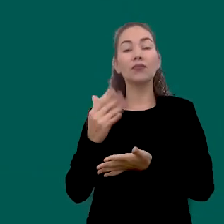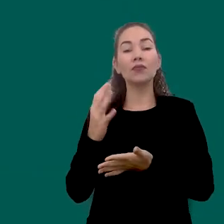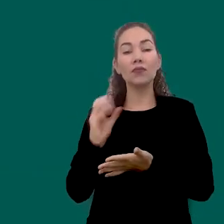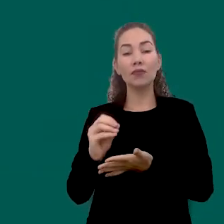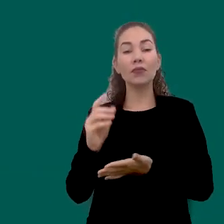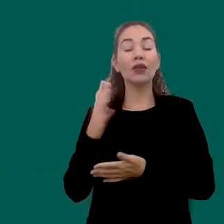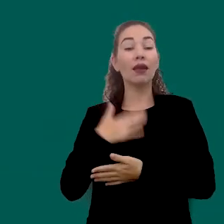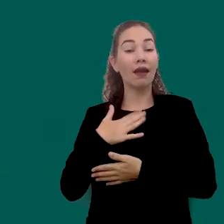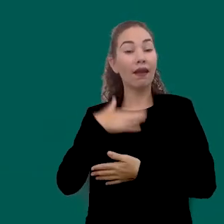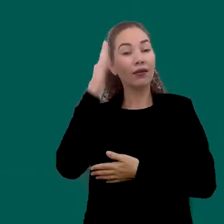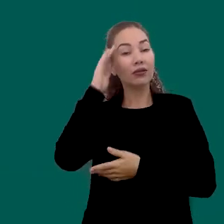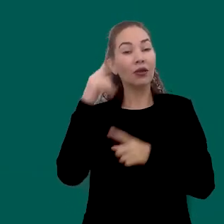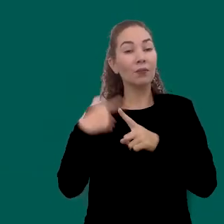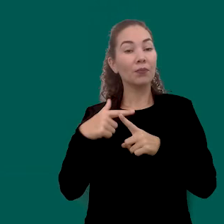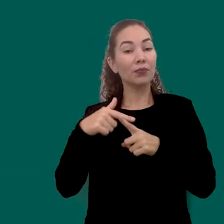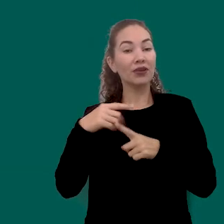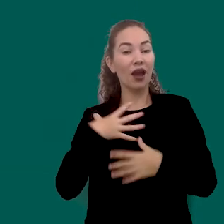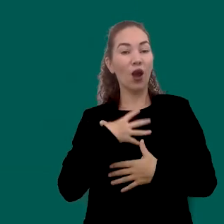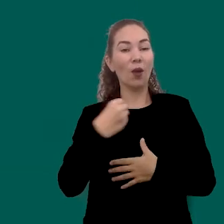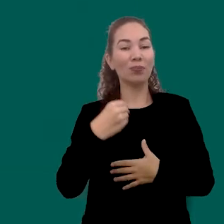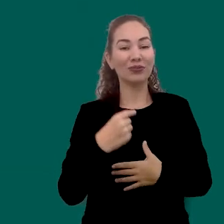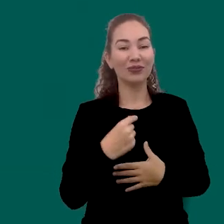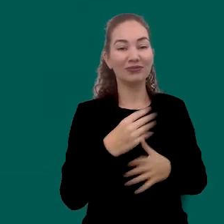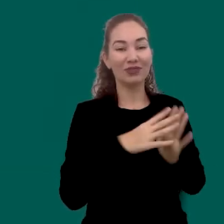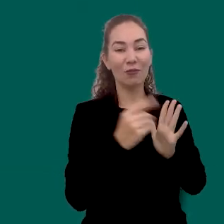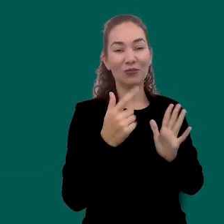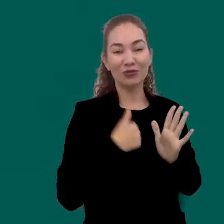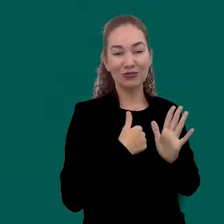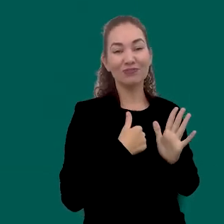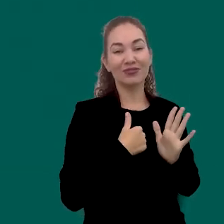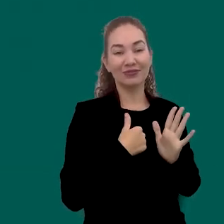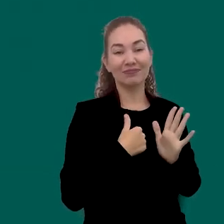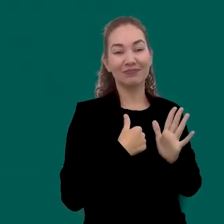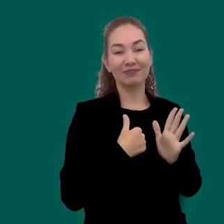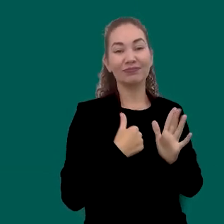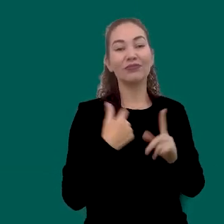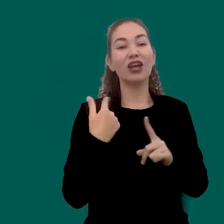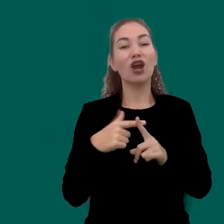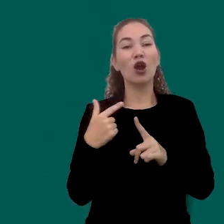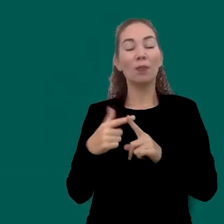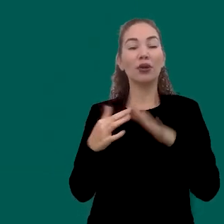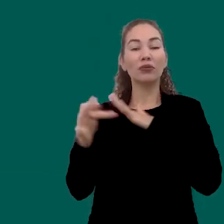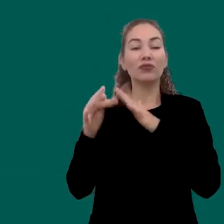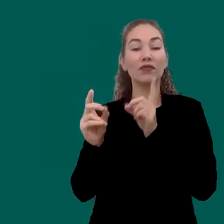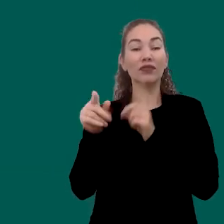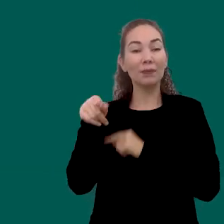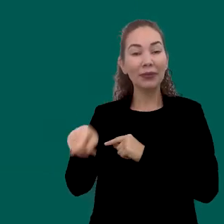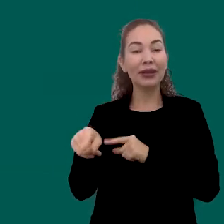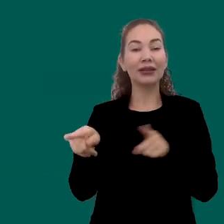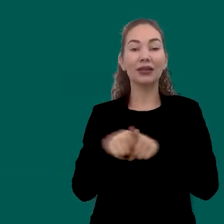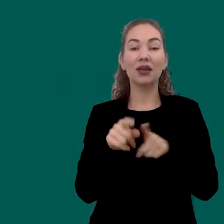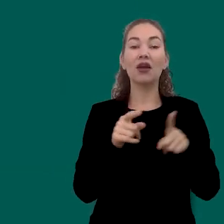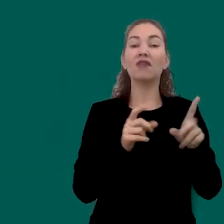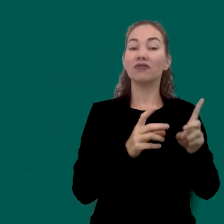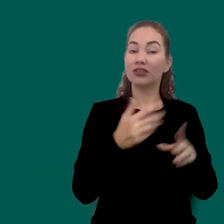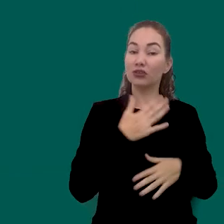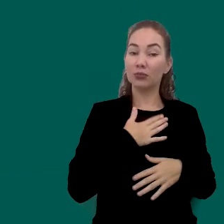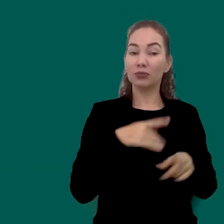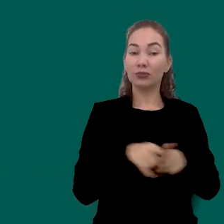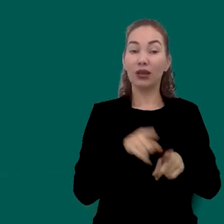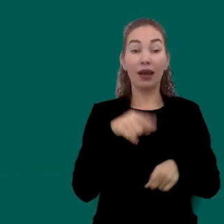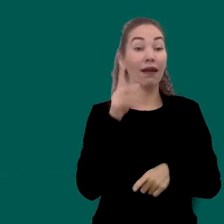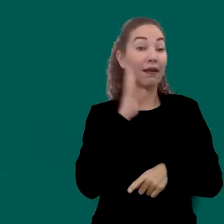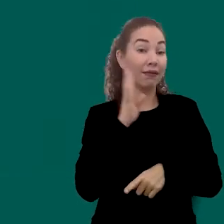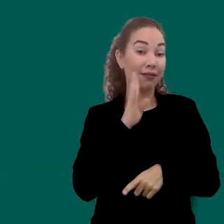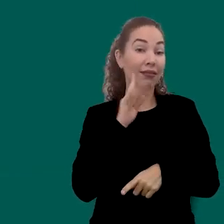eu sei que foram por causa da nossa, porque os vendedores que vendem para esses estabelecimentos vendem para nós também. E eu digo assim, é o máximo, isso é